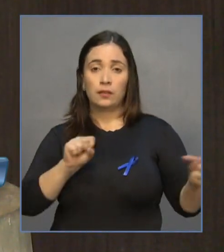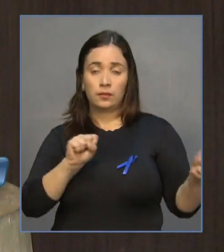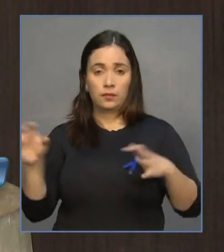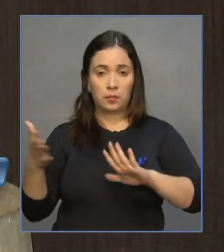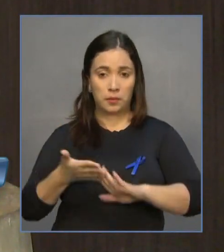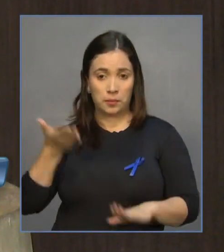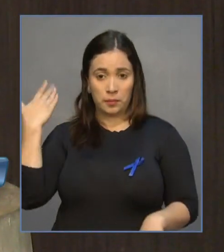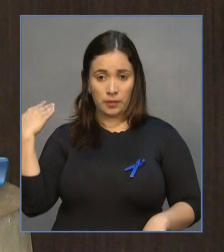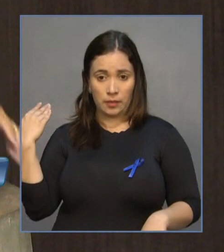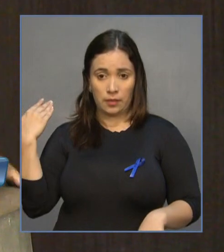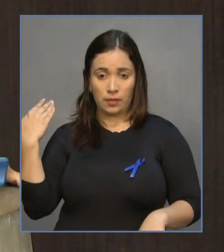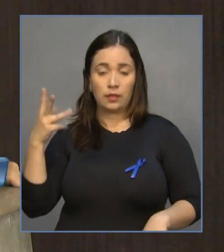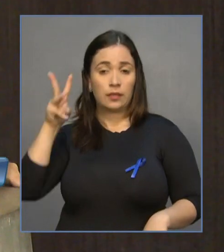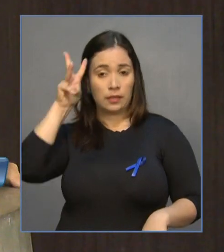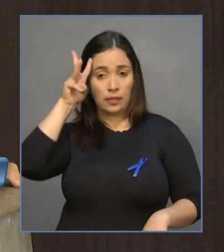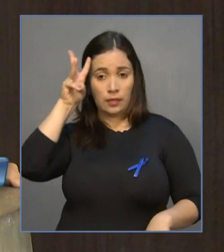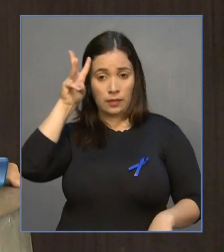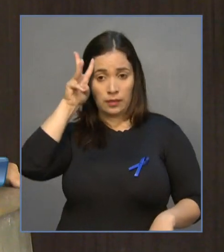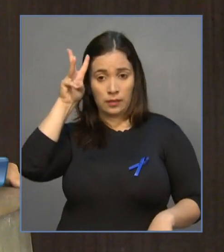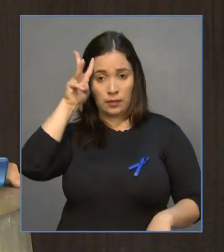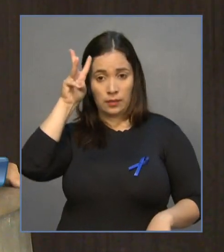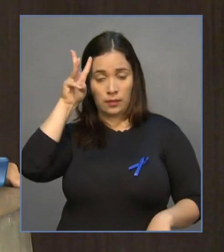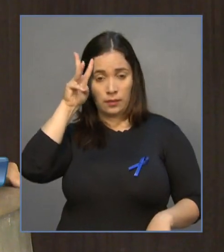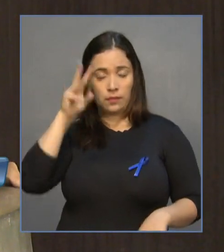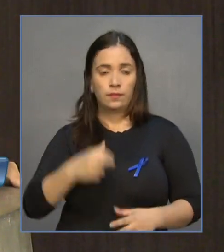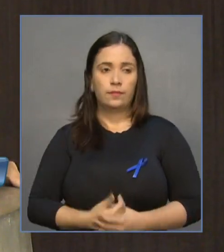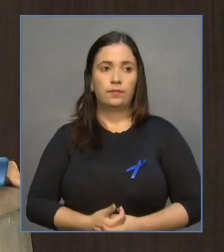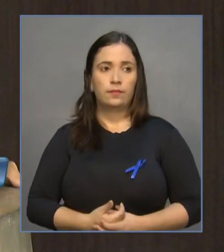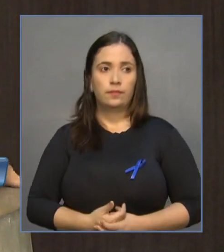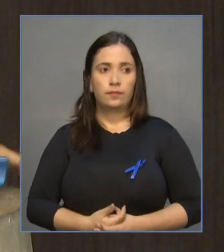passada, na terça-feira da semana passada,